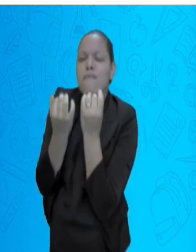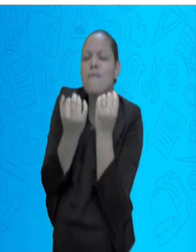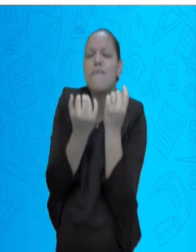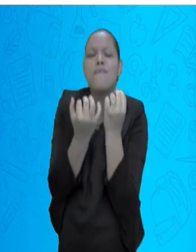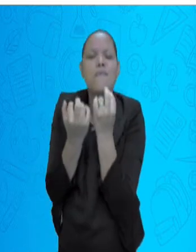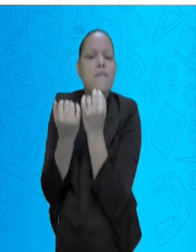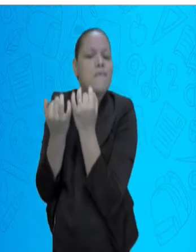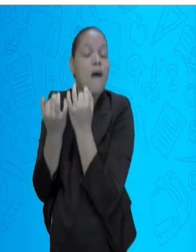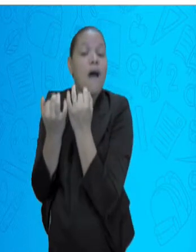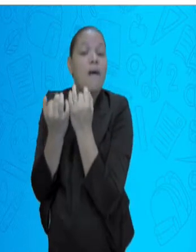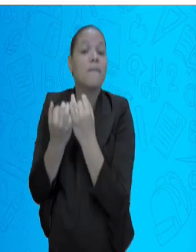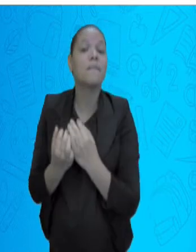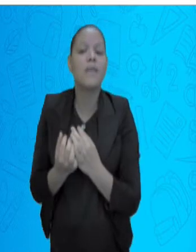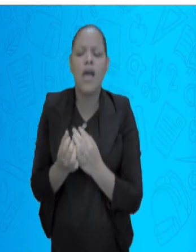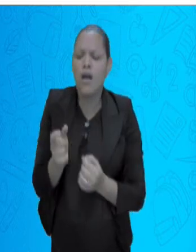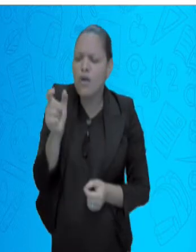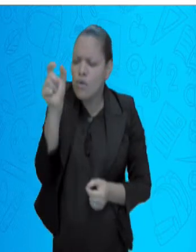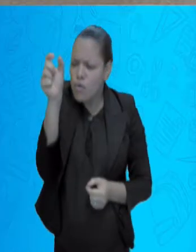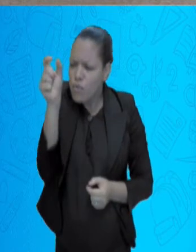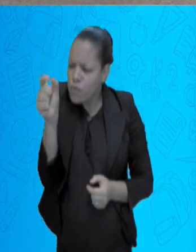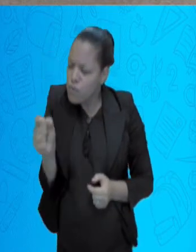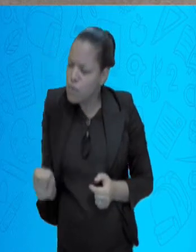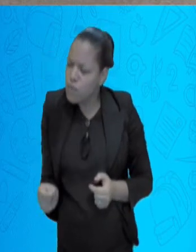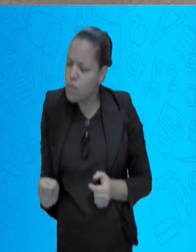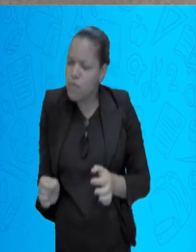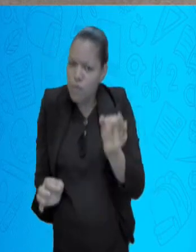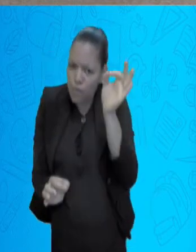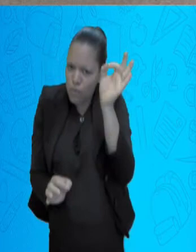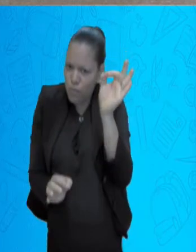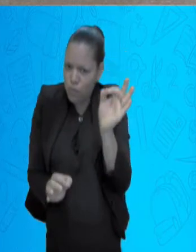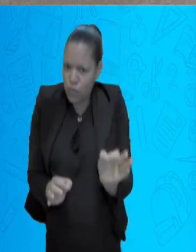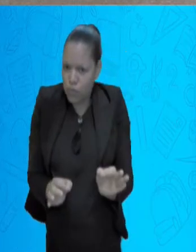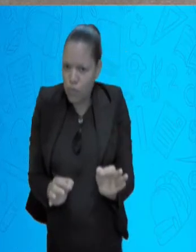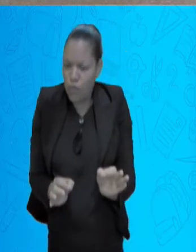por tubos sonoros, enquanto o instrumento de